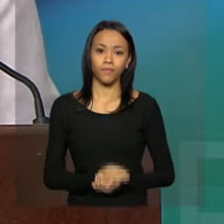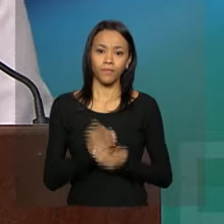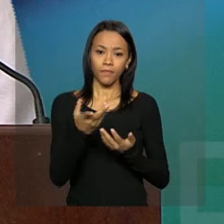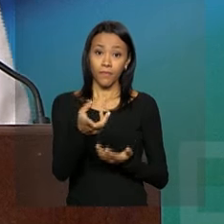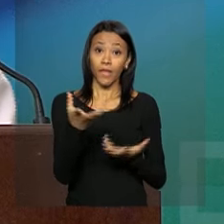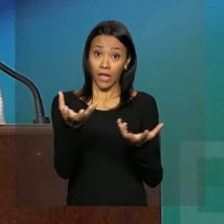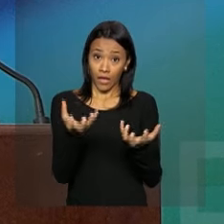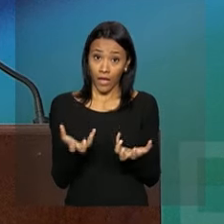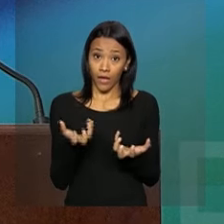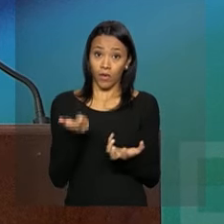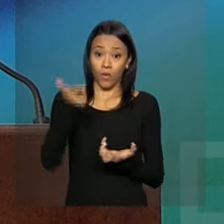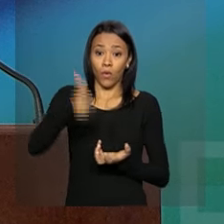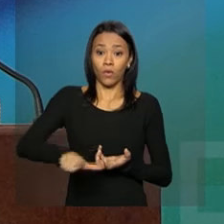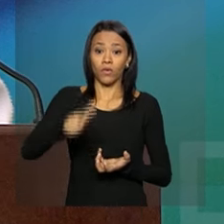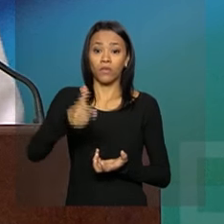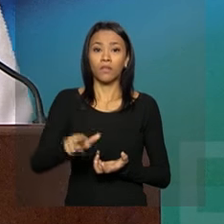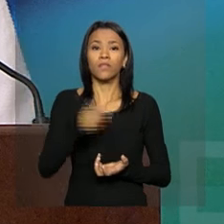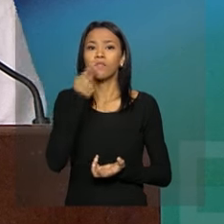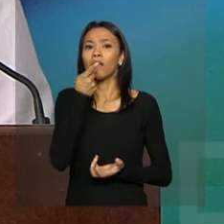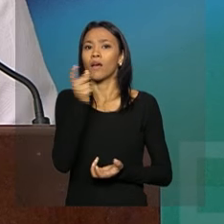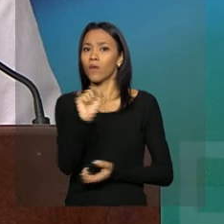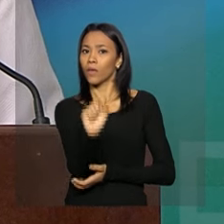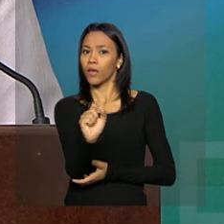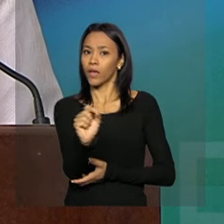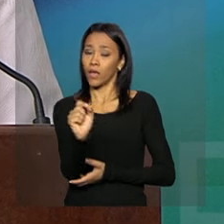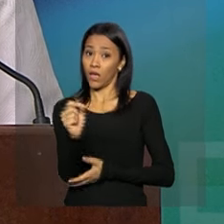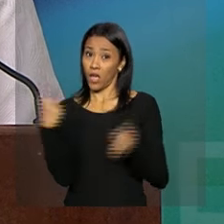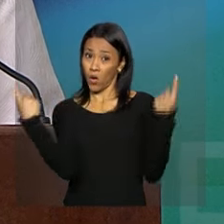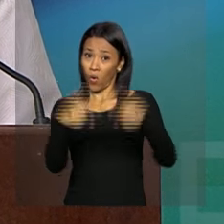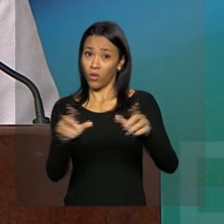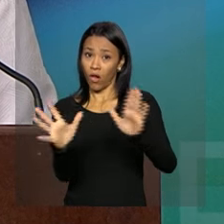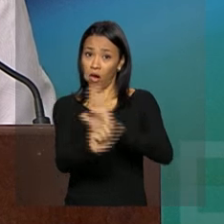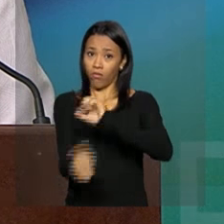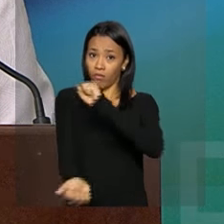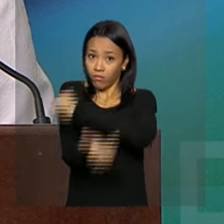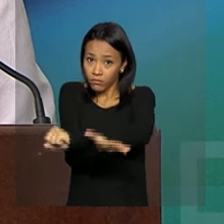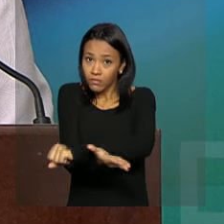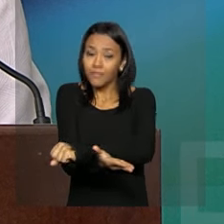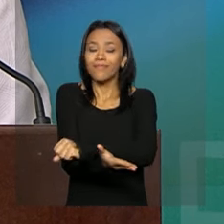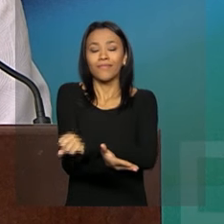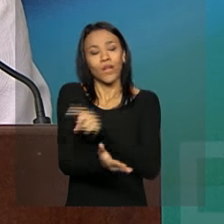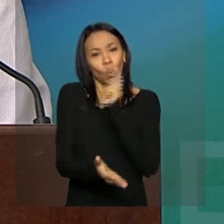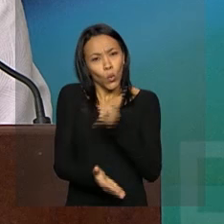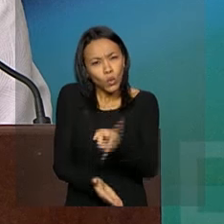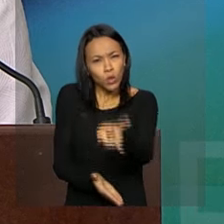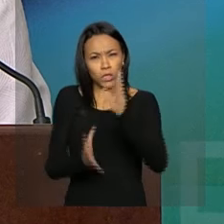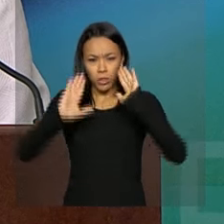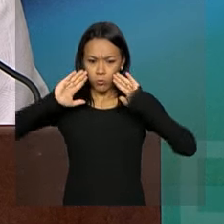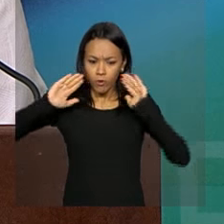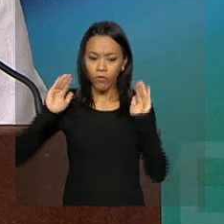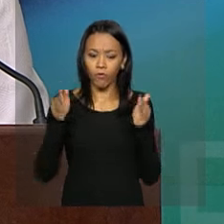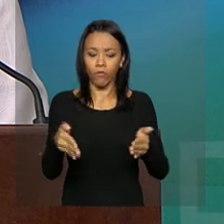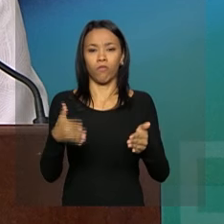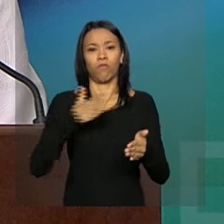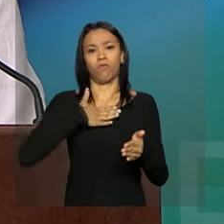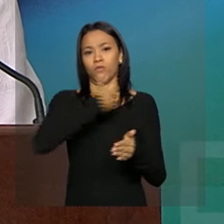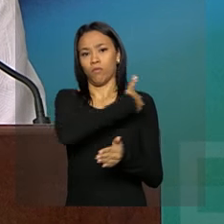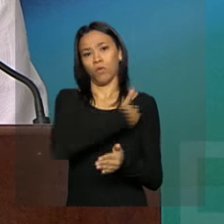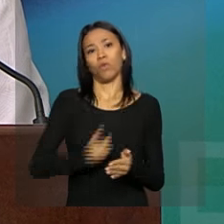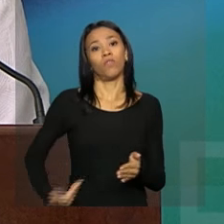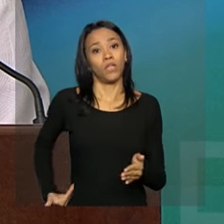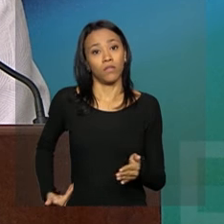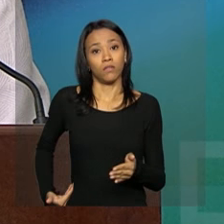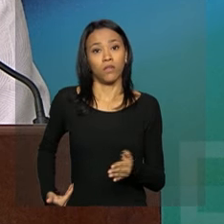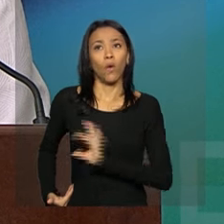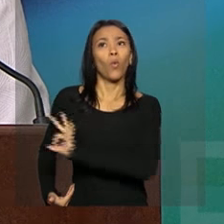Quero mais uma vez enfatizar que o combate à corrupção continua sendo uma prioridade do meu governo.